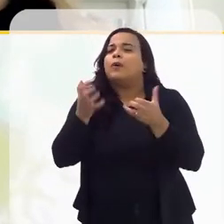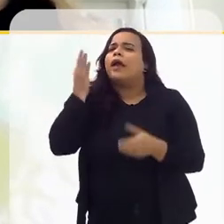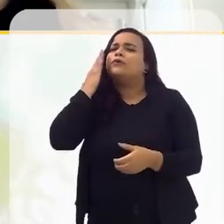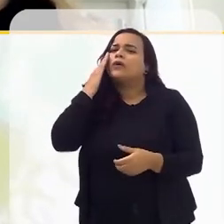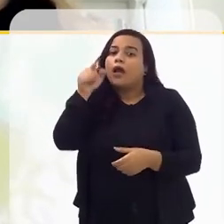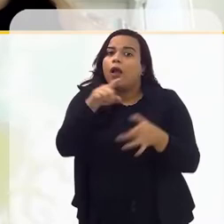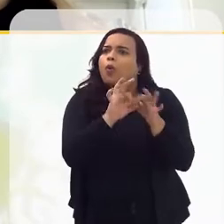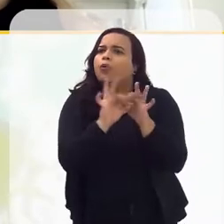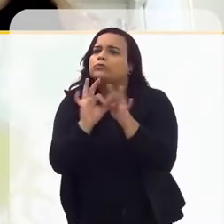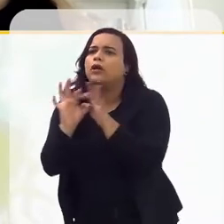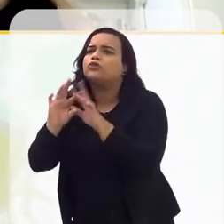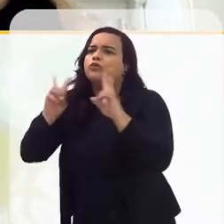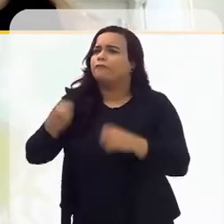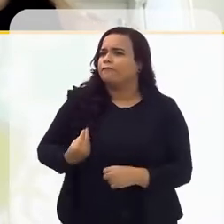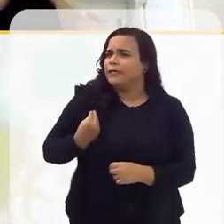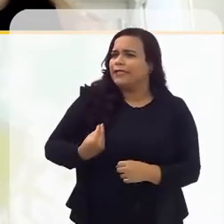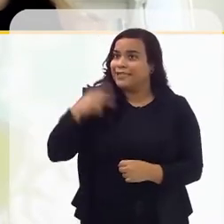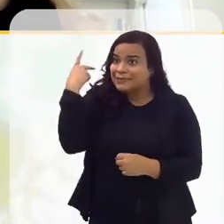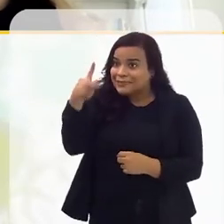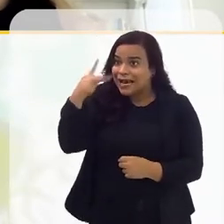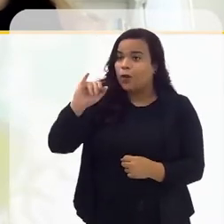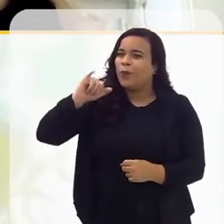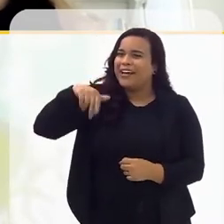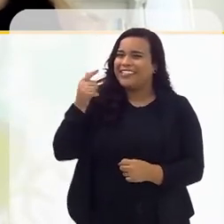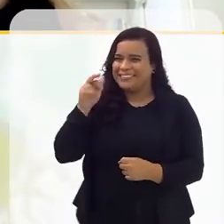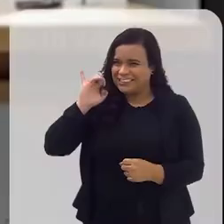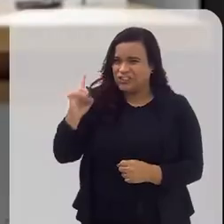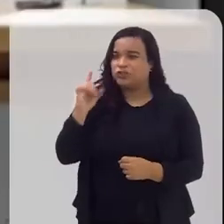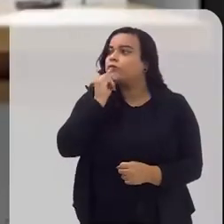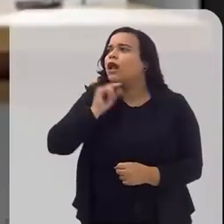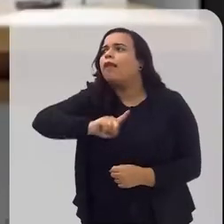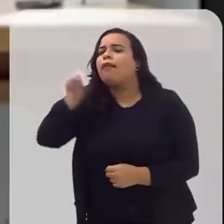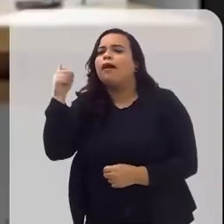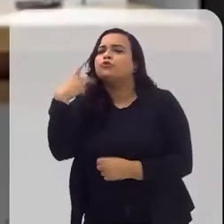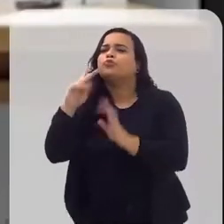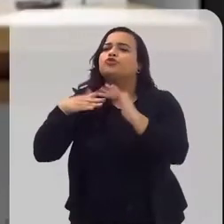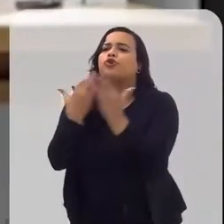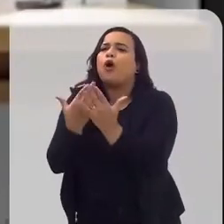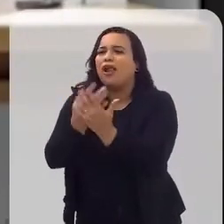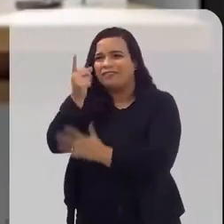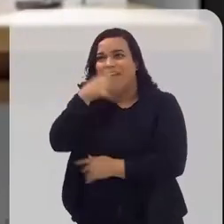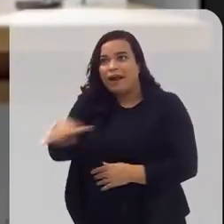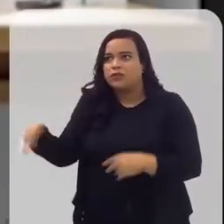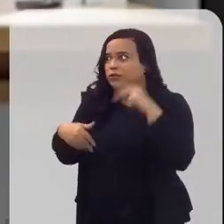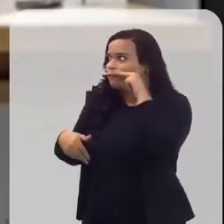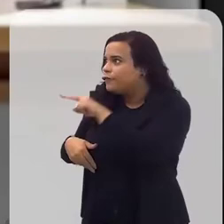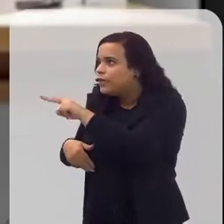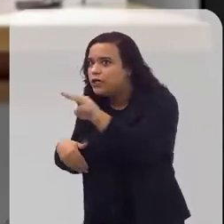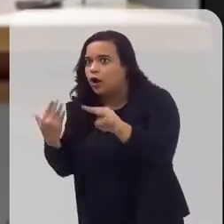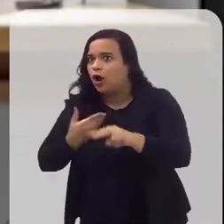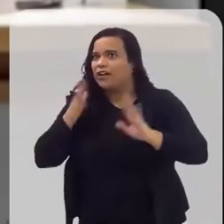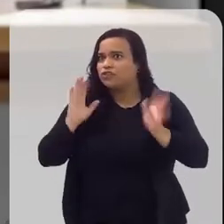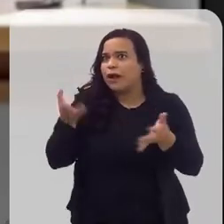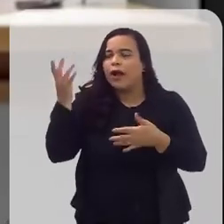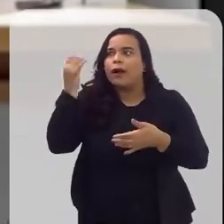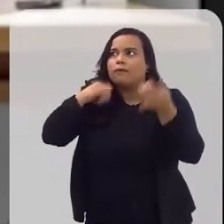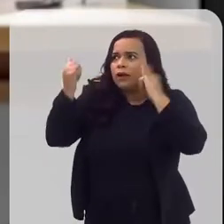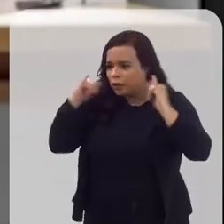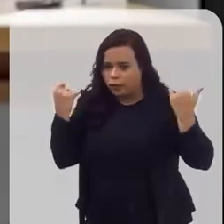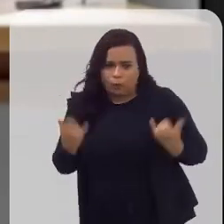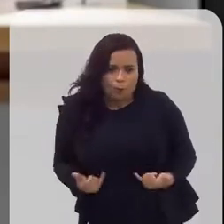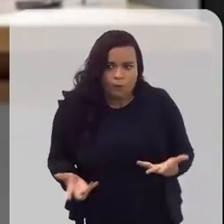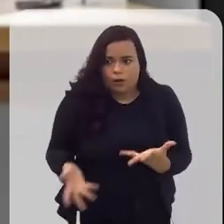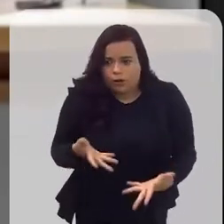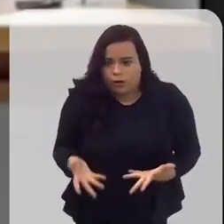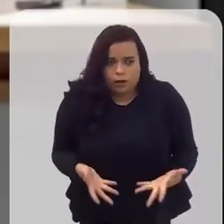entender esse contexto na vida da Ingrid. Ou seja, na escola você já via isso, suas coleguinhas preocupadas com dieta, com isso,